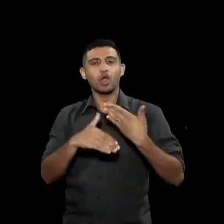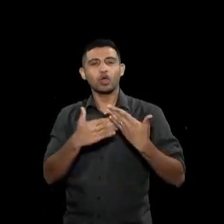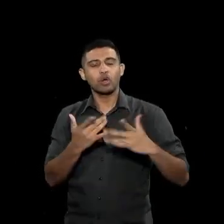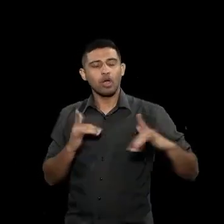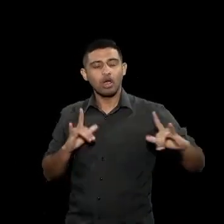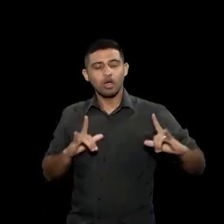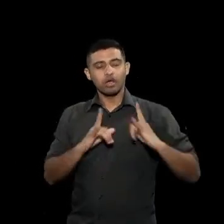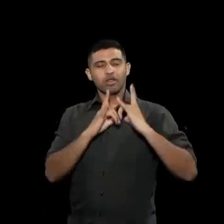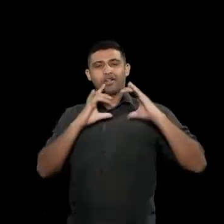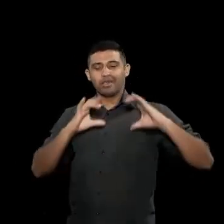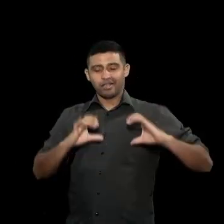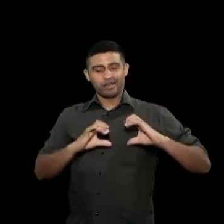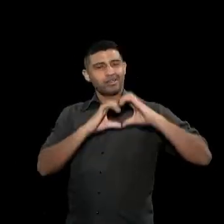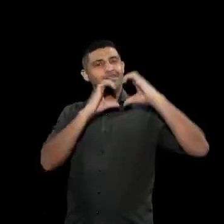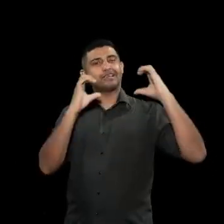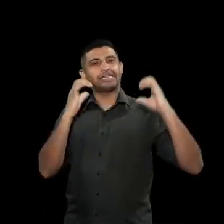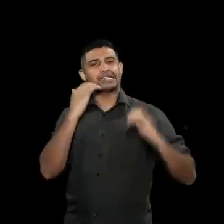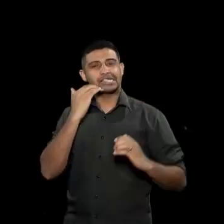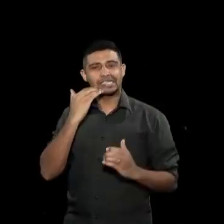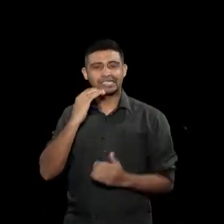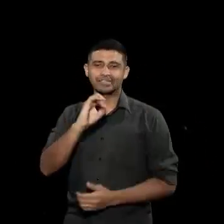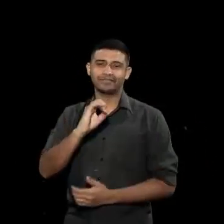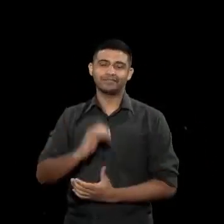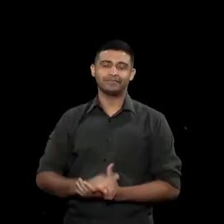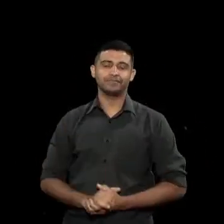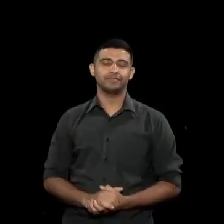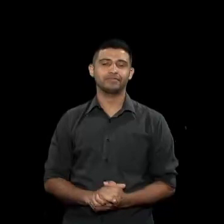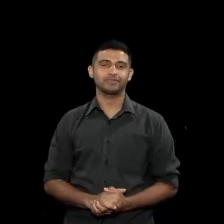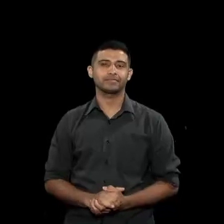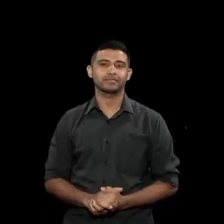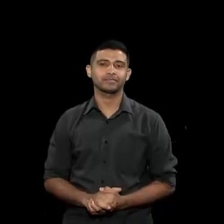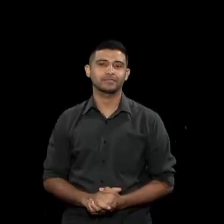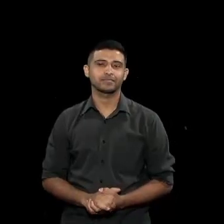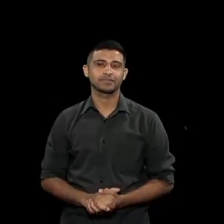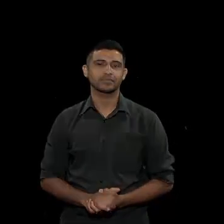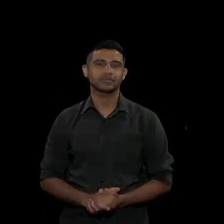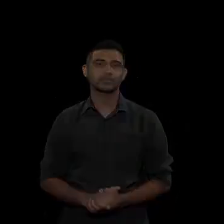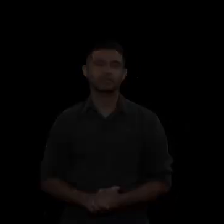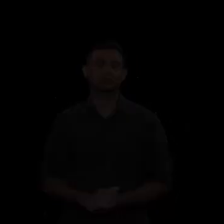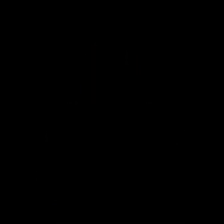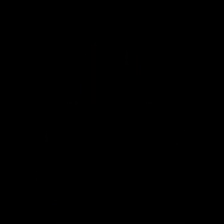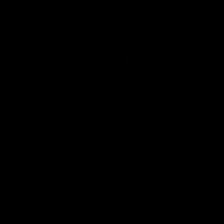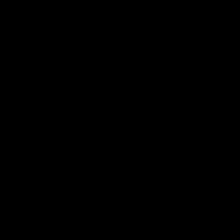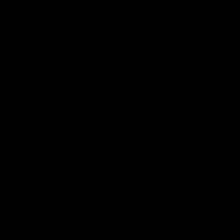E o amor se fez sob um luar sem defeitos.